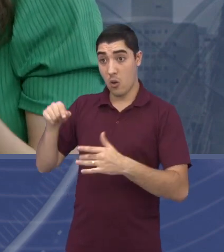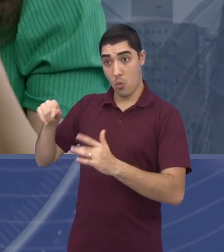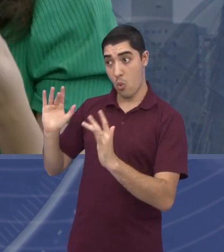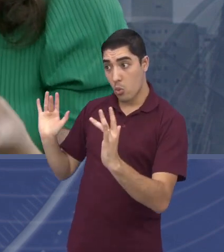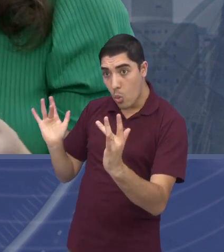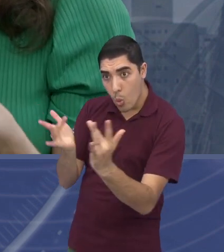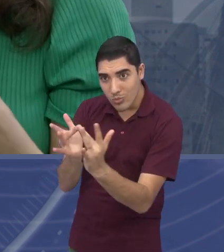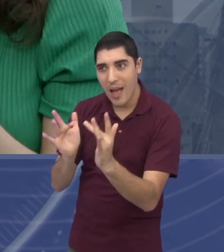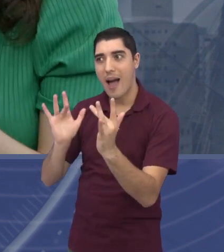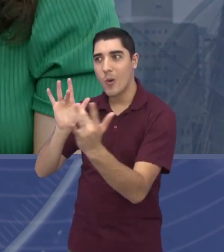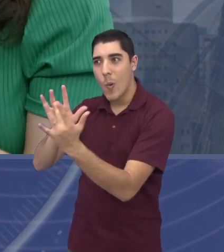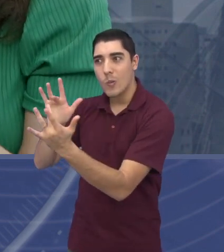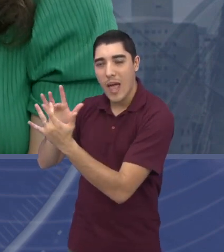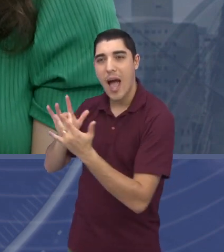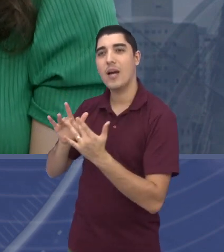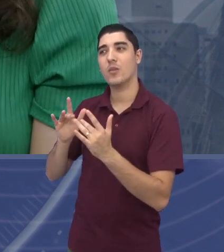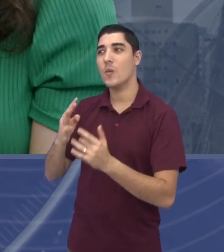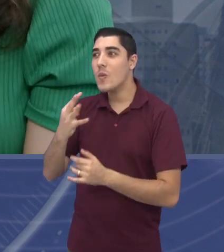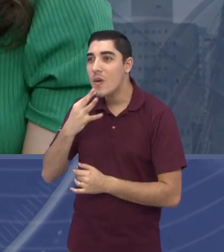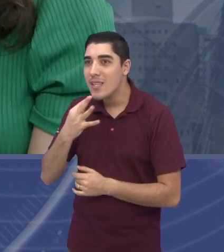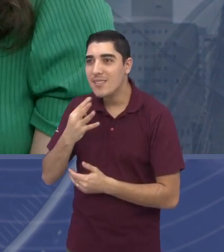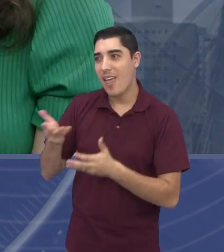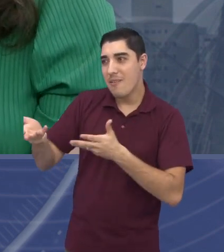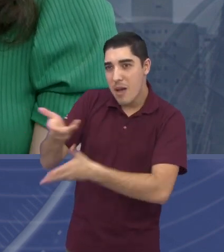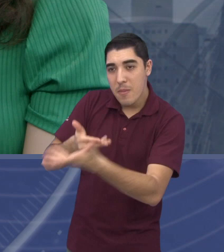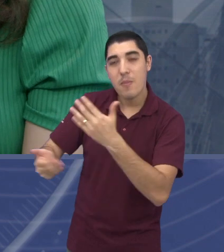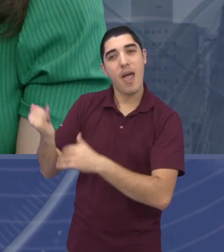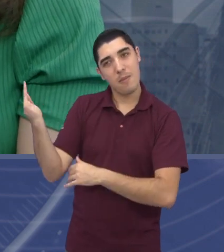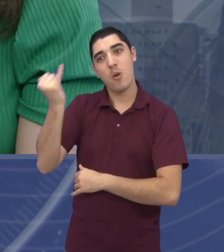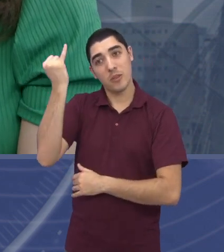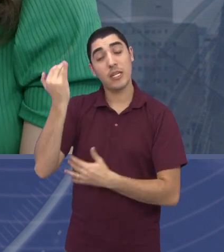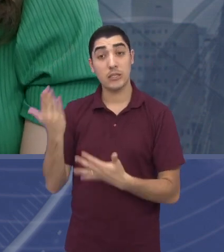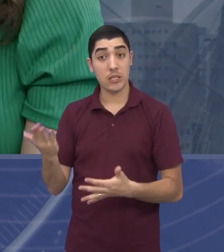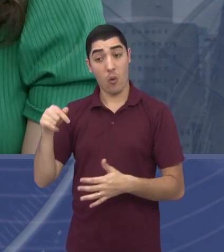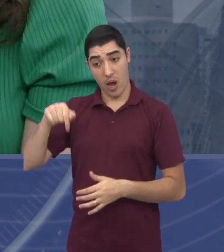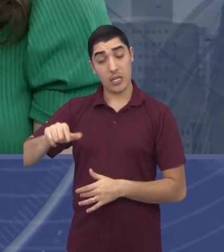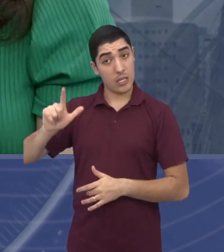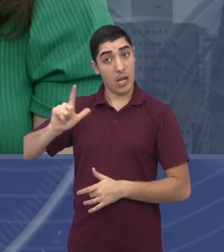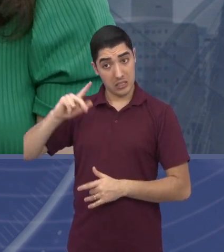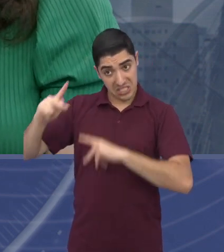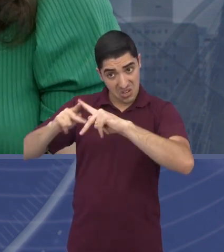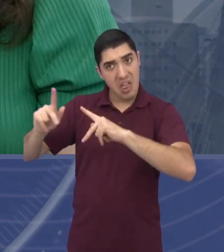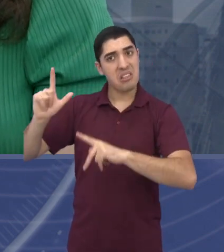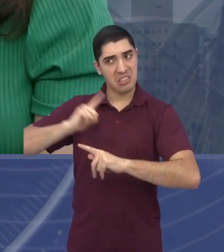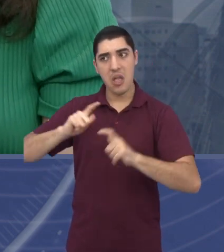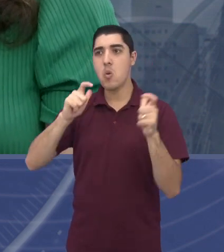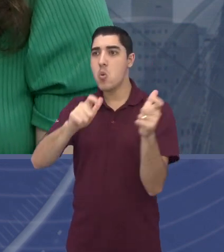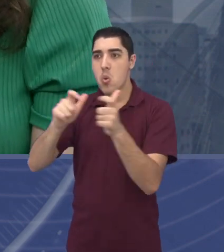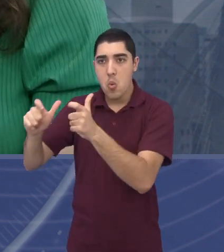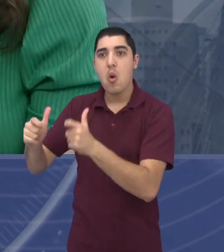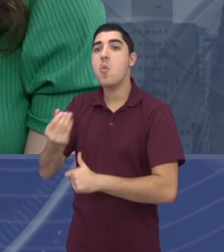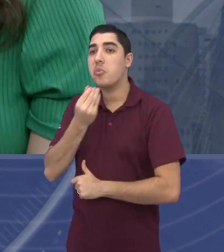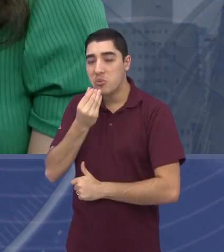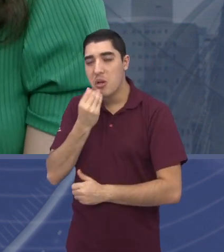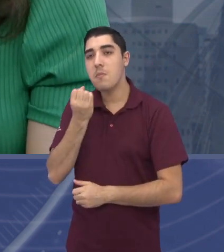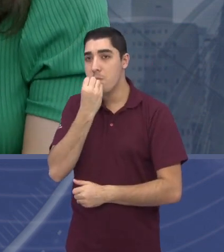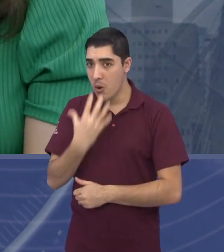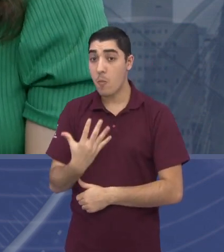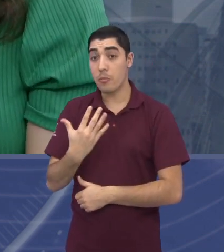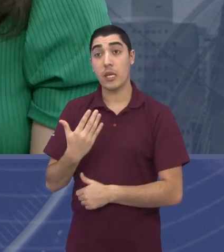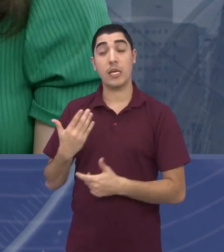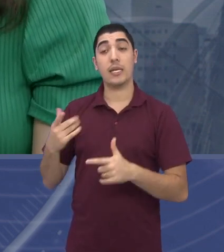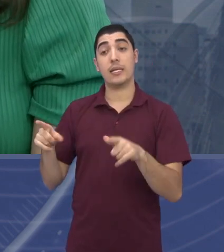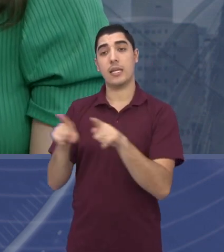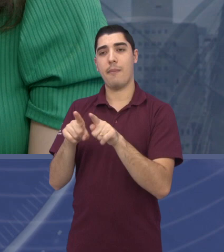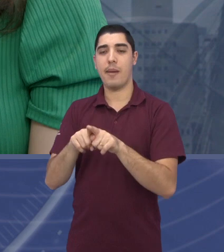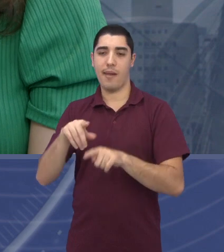contato, o conhecimento, eles são importantes para essa quebra de tabu. Então, a gente tem aqui espaços muito propícios para isso. E a